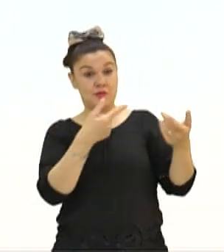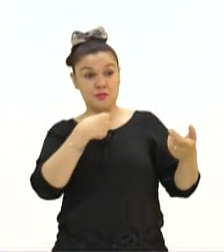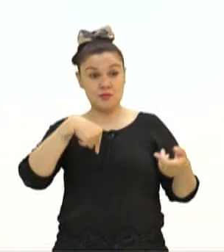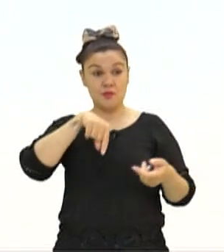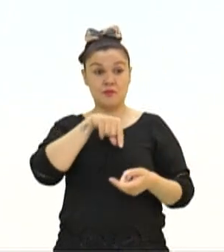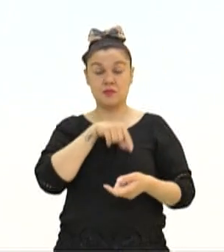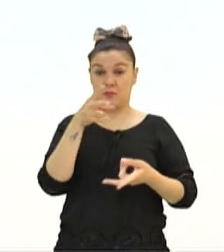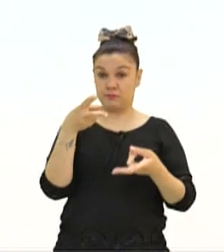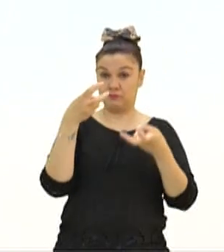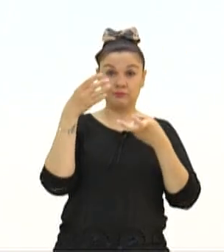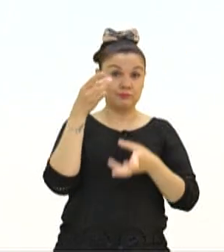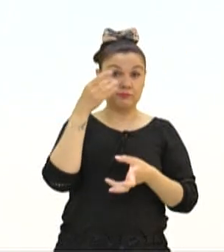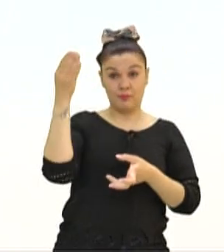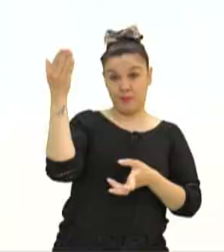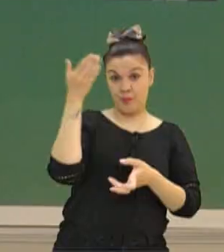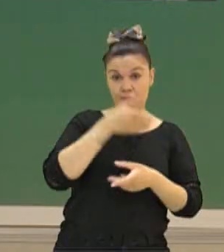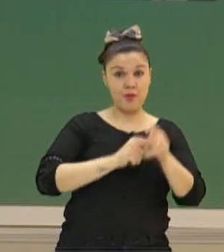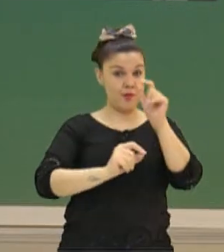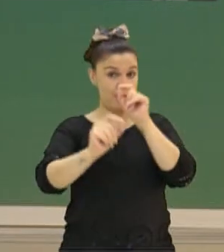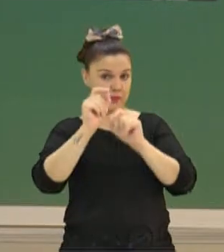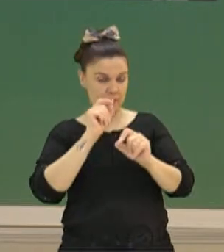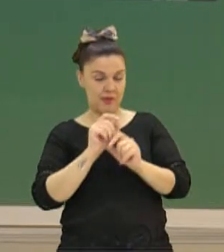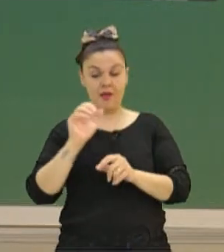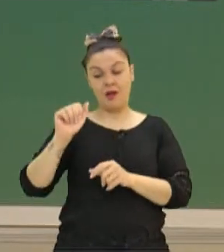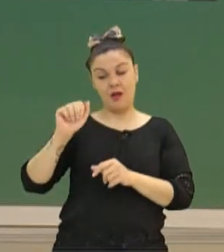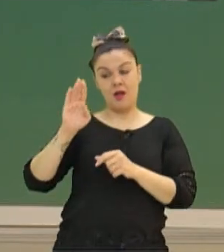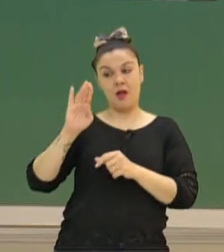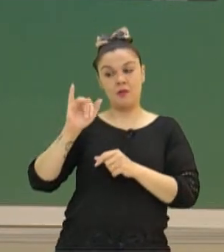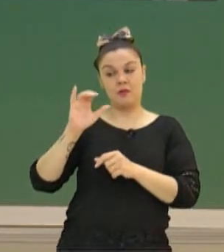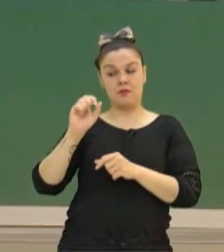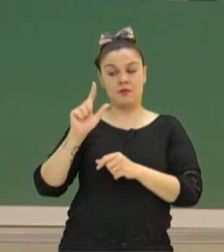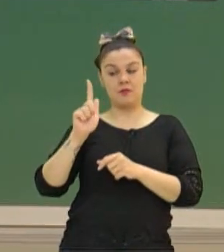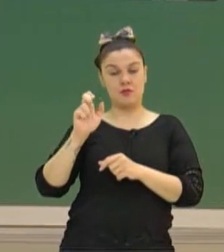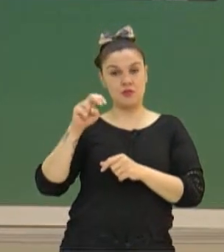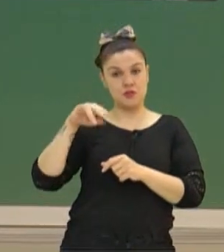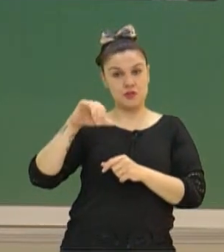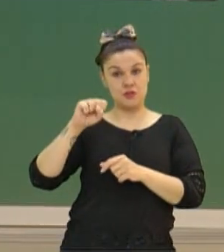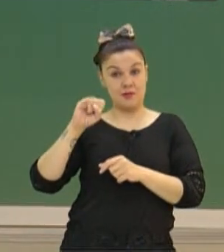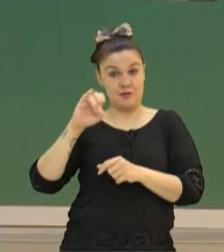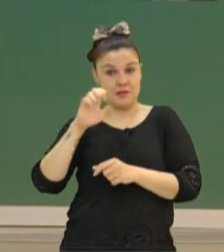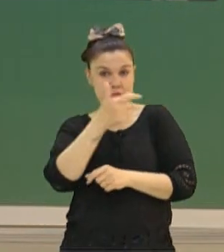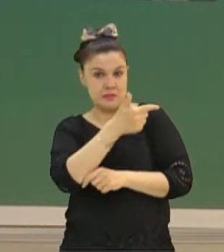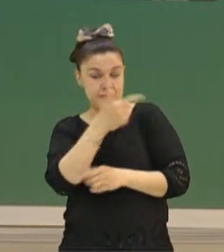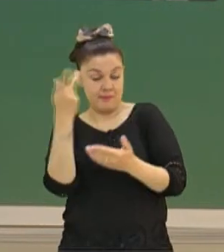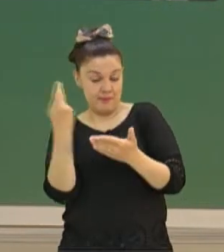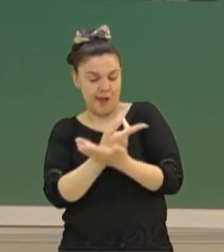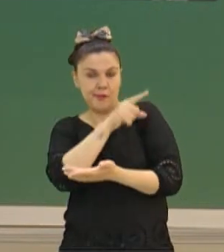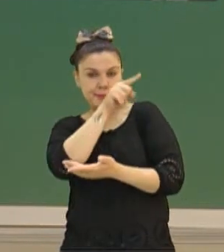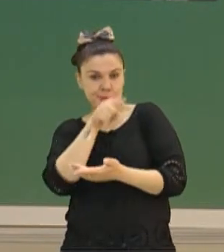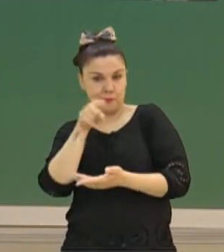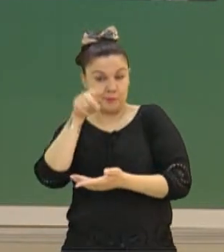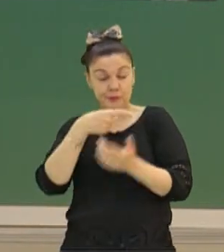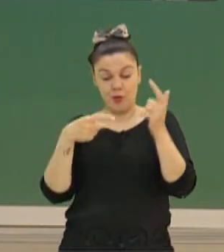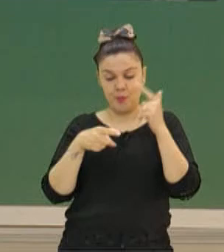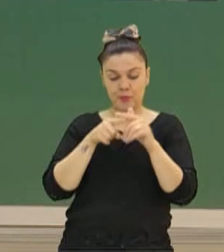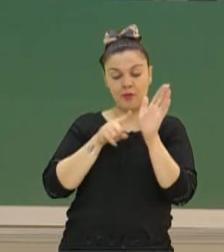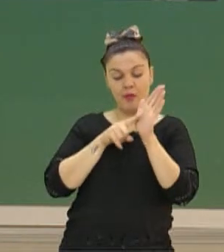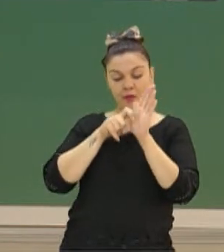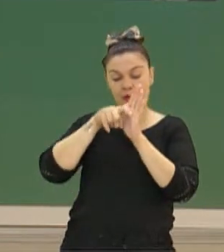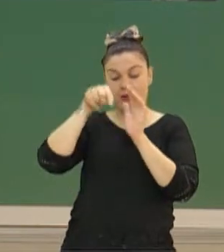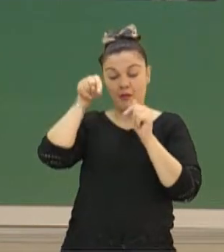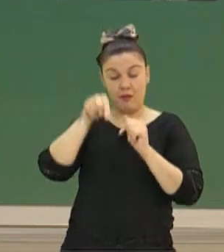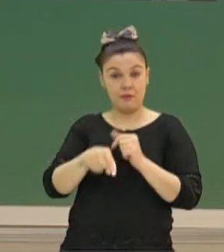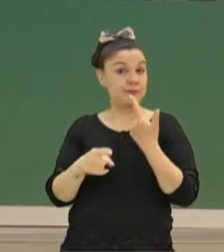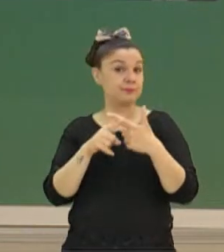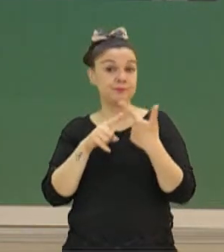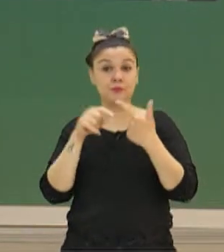consegue comprovar que a abiogênese estava errada. Por quê? As larvas que surgiam aqui só